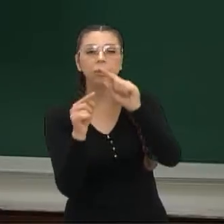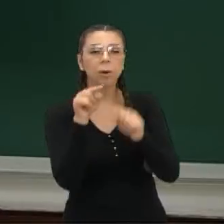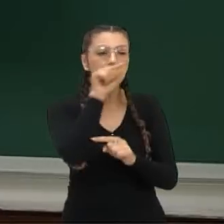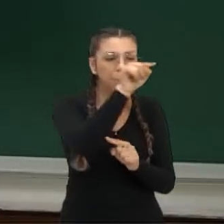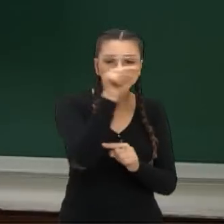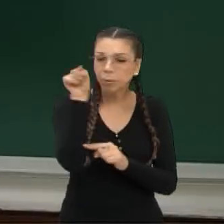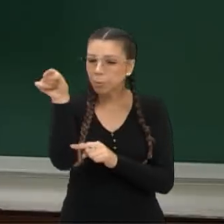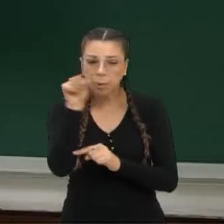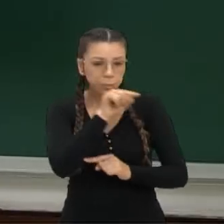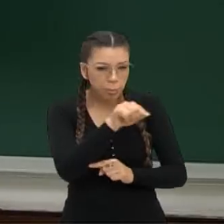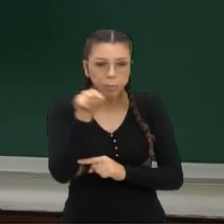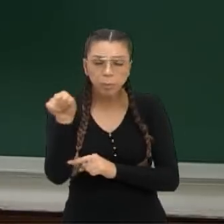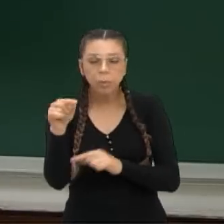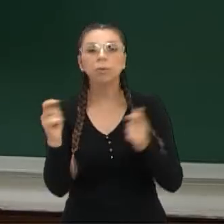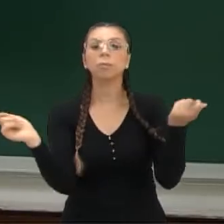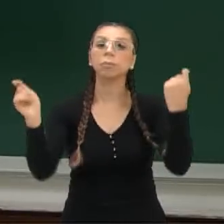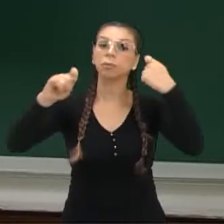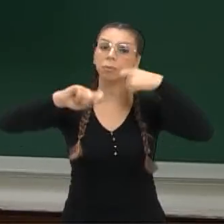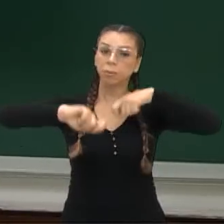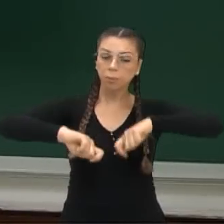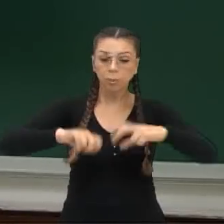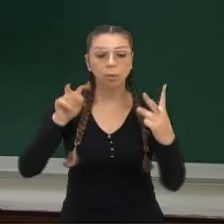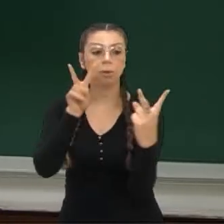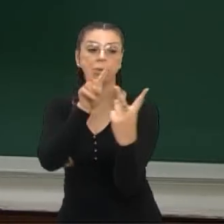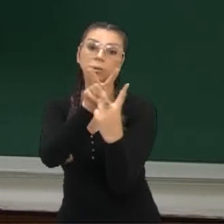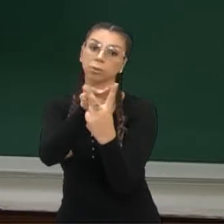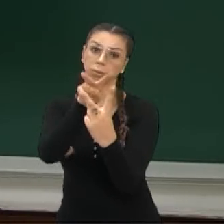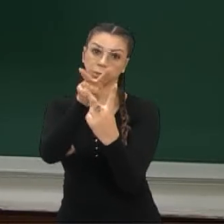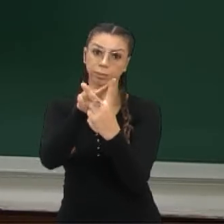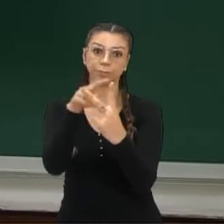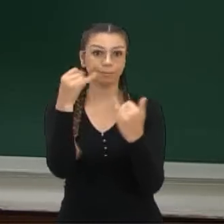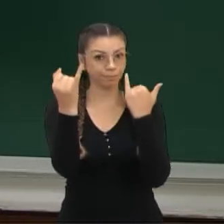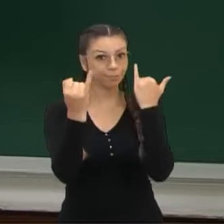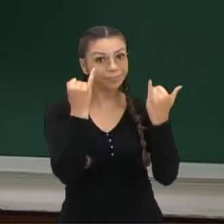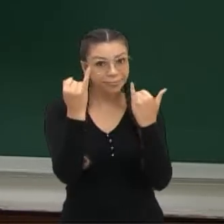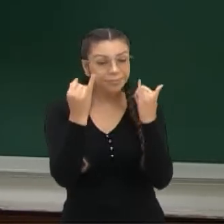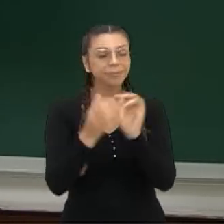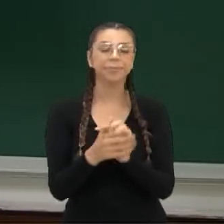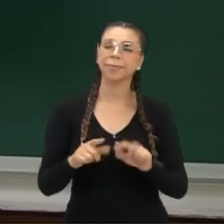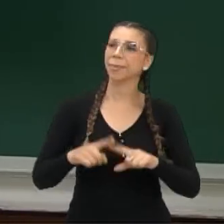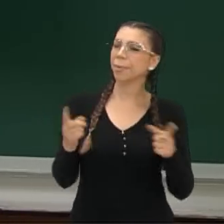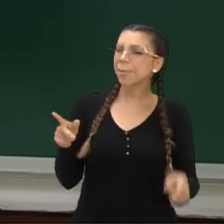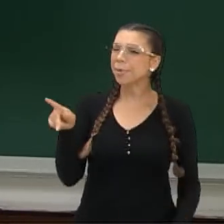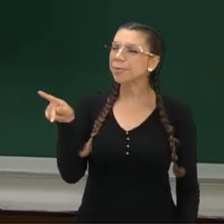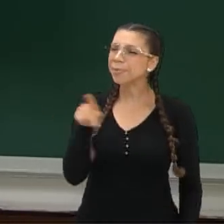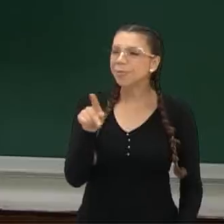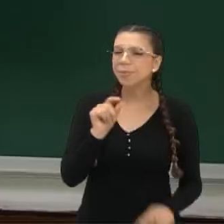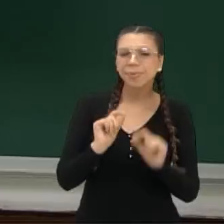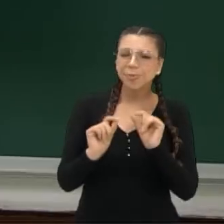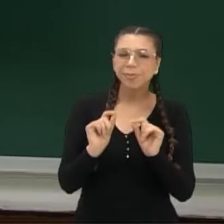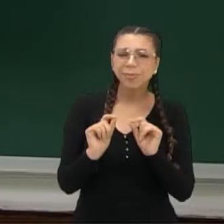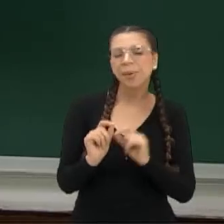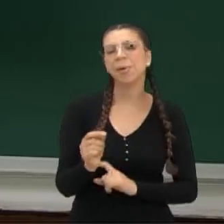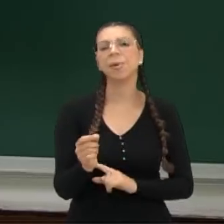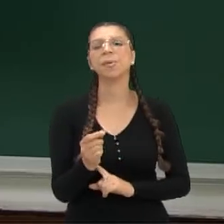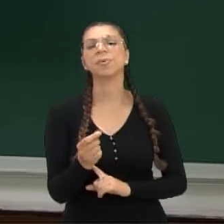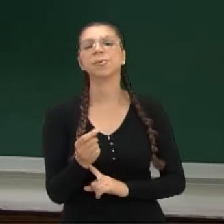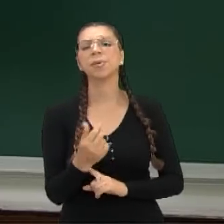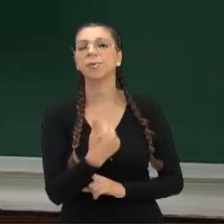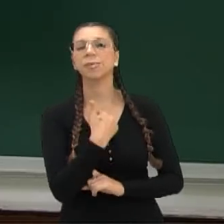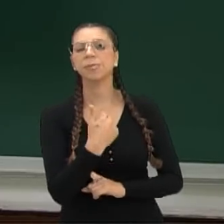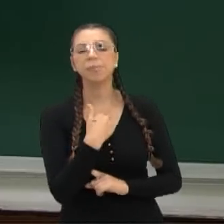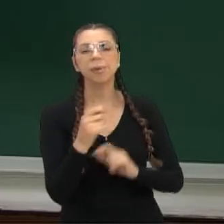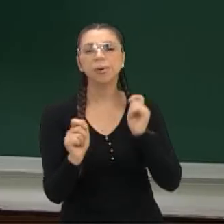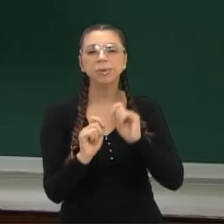esse pontinho, eu preciso ter duas informações. Ah, mas professora, eu não posso pegar a vertical